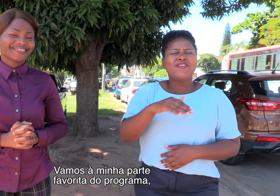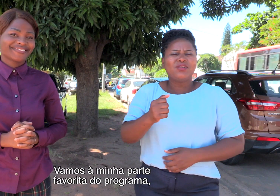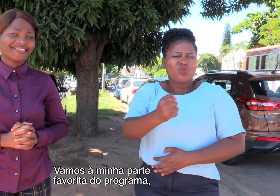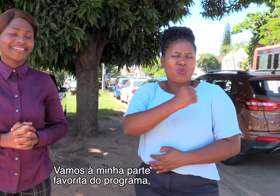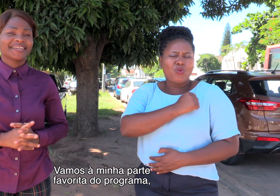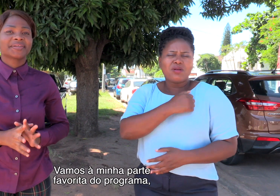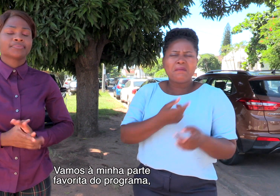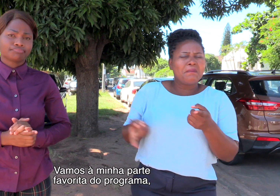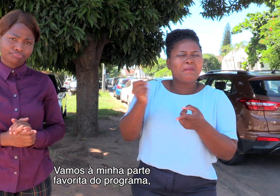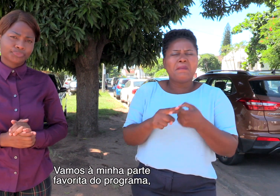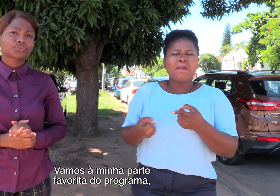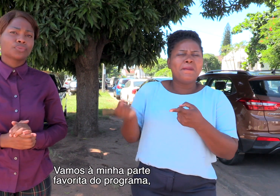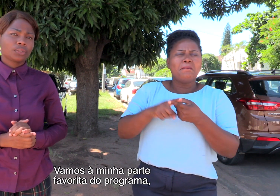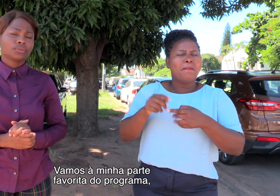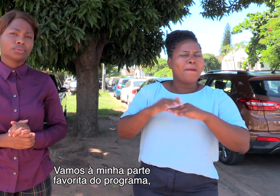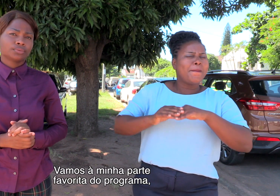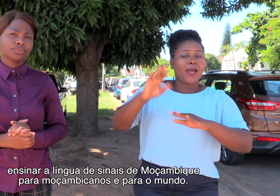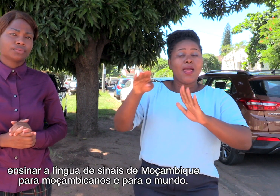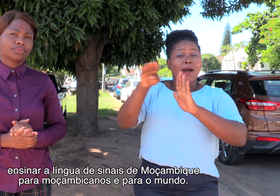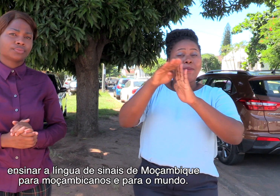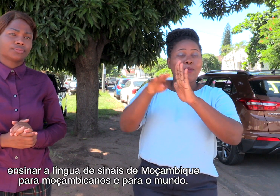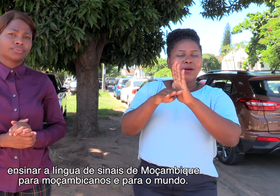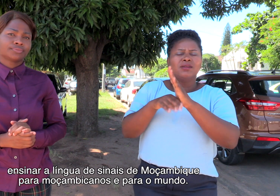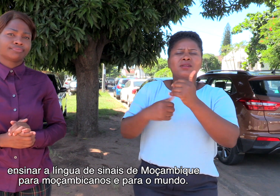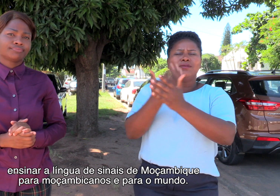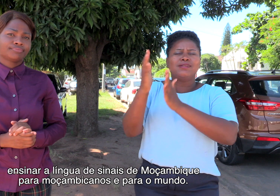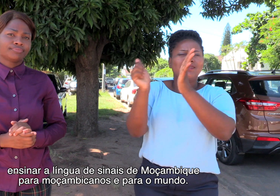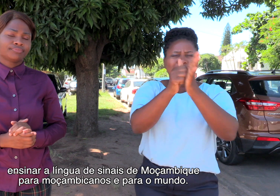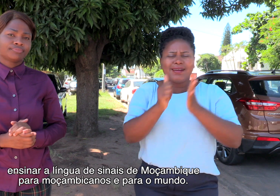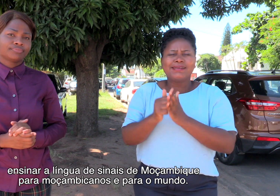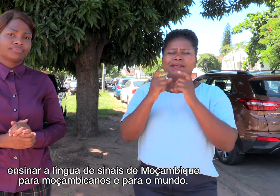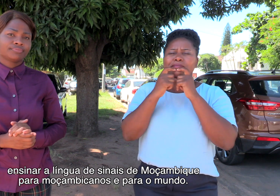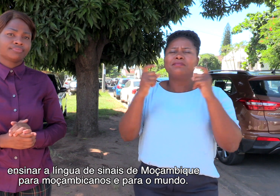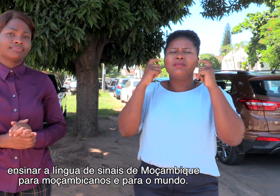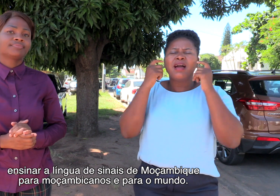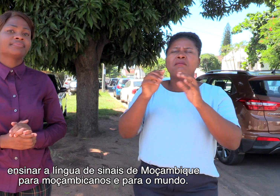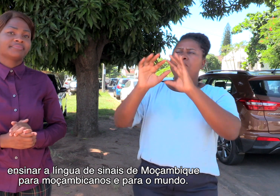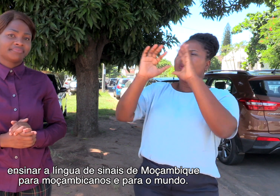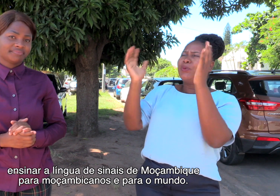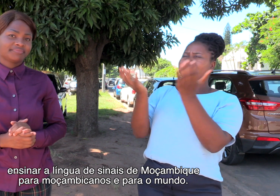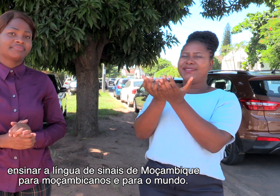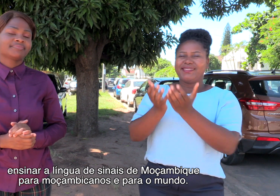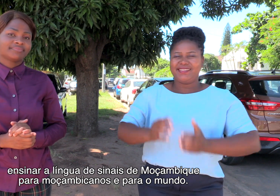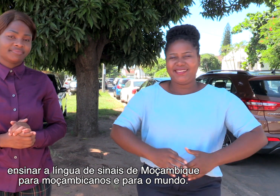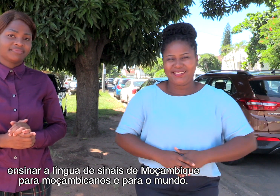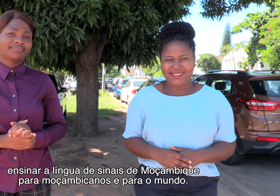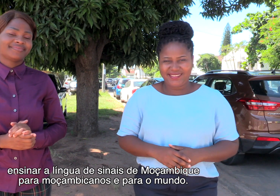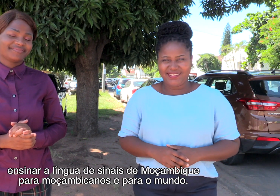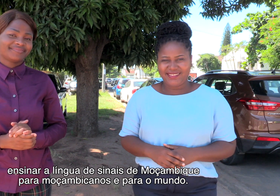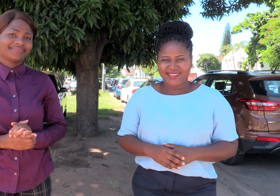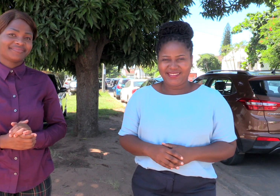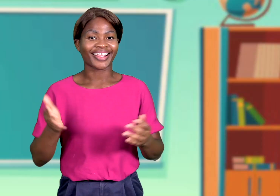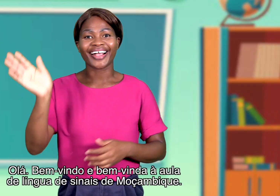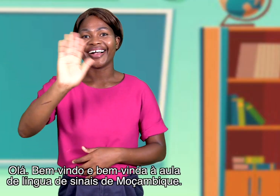Vamos à minha parte favorita do programa. Ensinar a Língua de Sinais de Moçambique para moçambicanos e para o